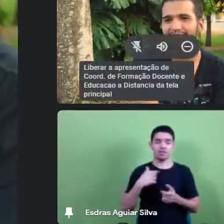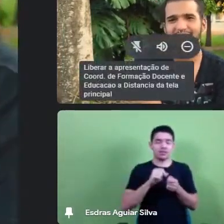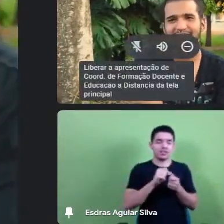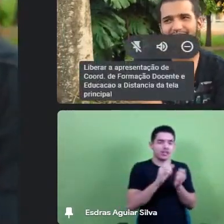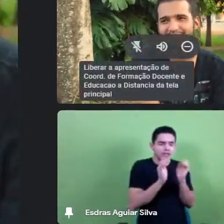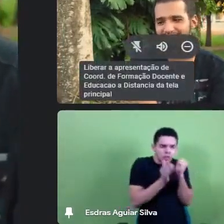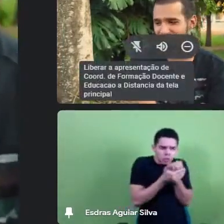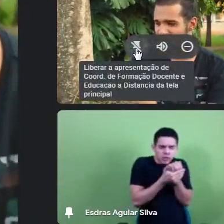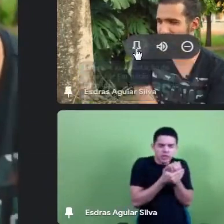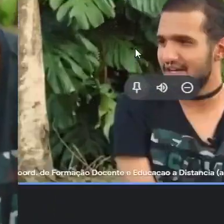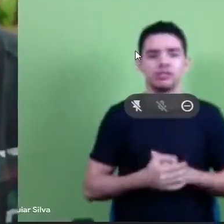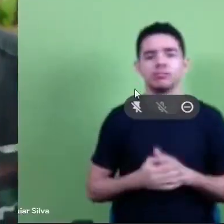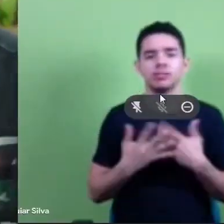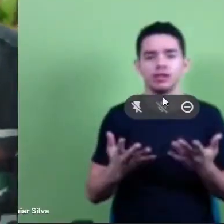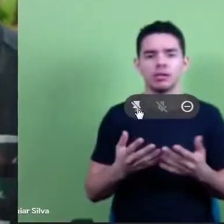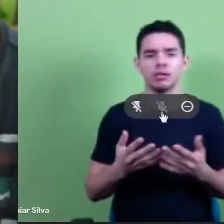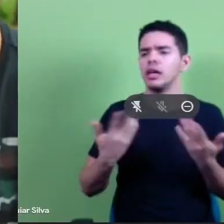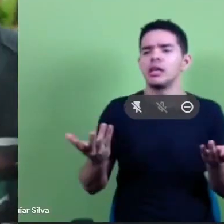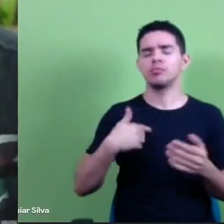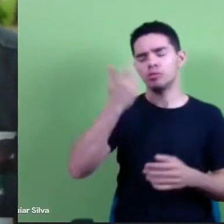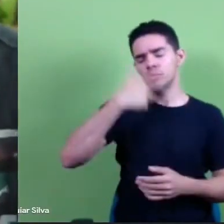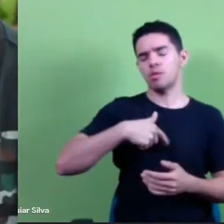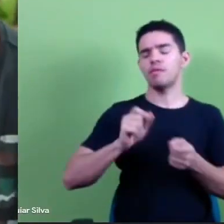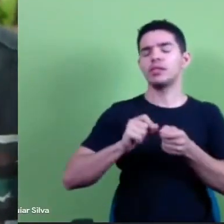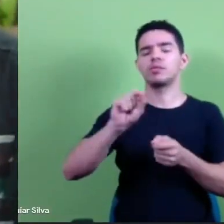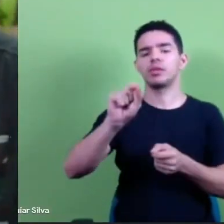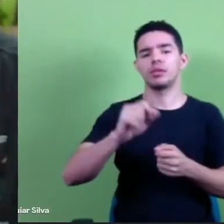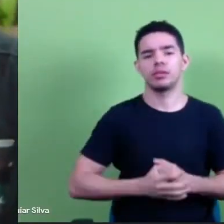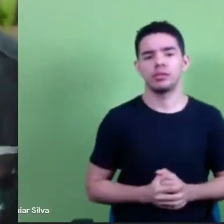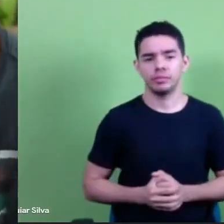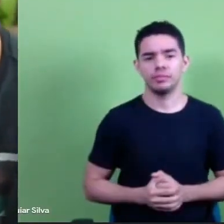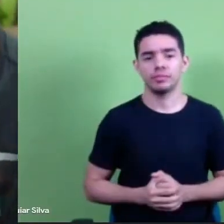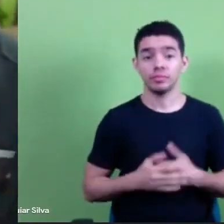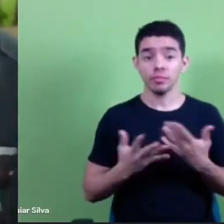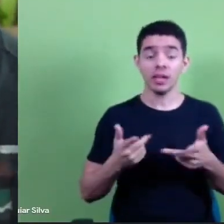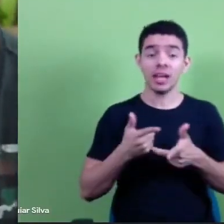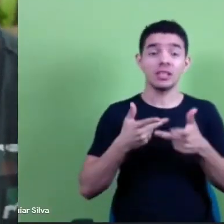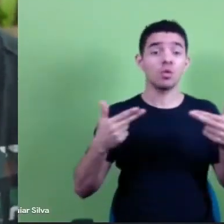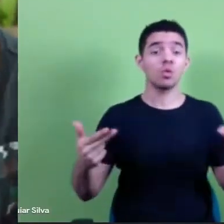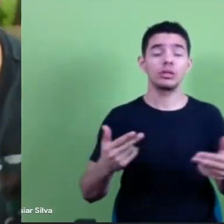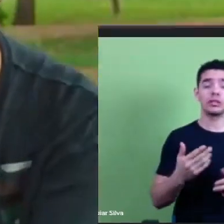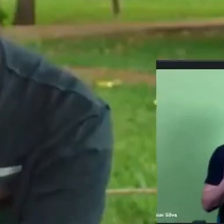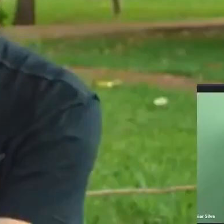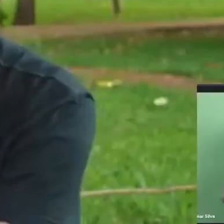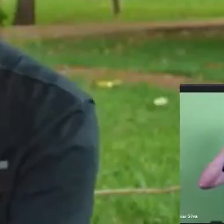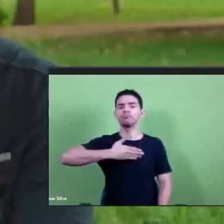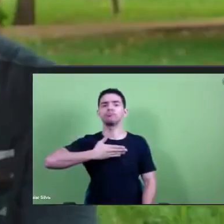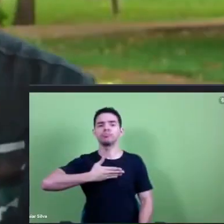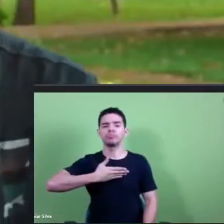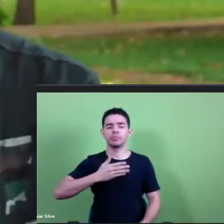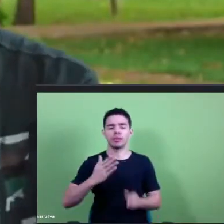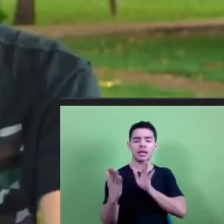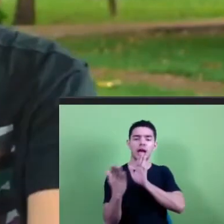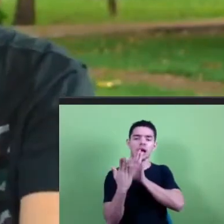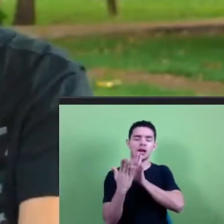escondido, entendeu? Então, sou mesmo, daí? Você vai fazer o quê? Entendeu? Essas coisas de encarar mesmo e ver